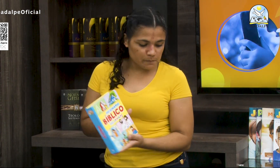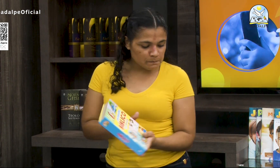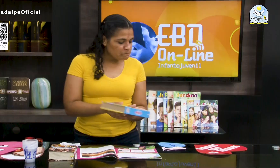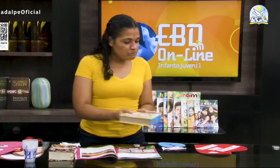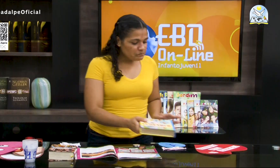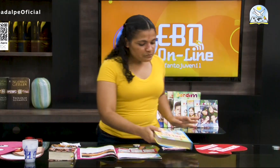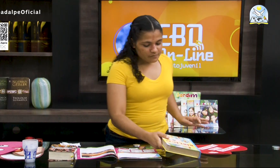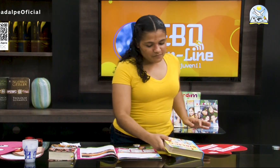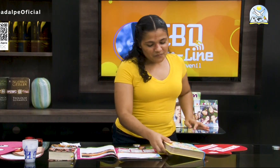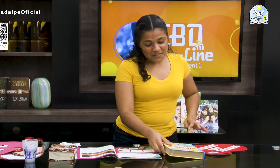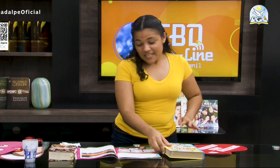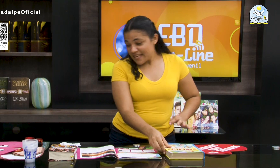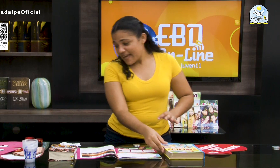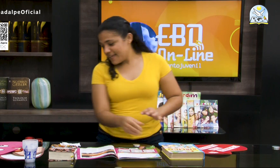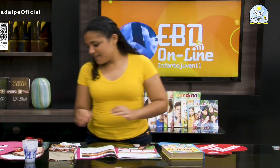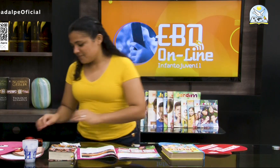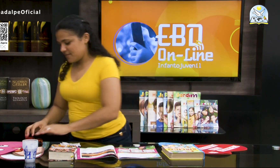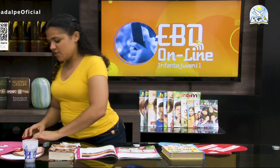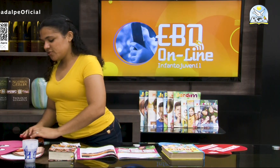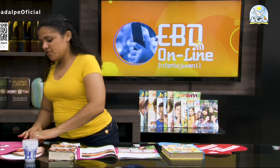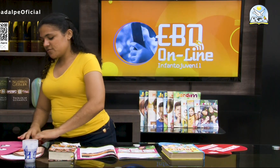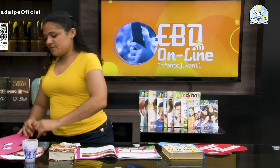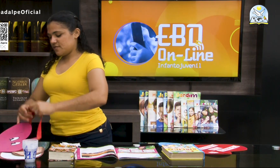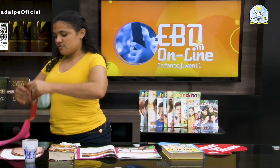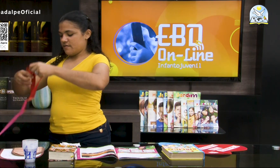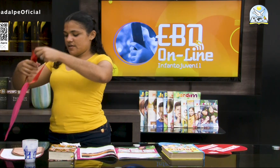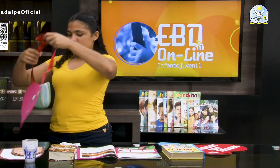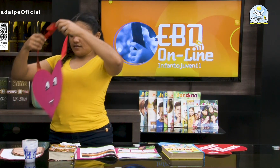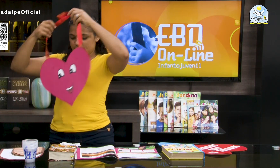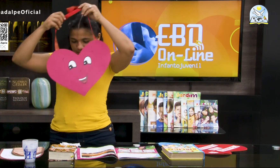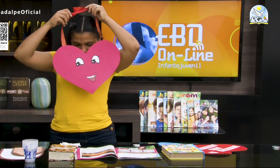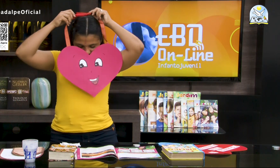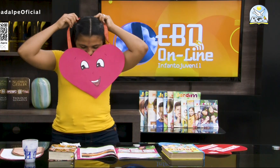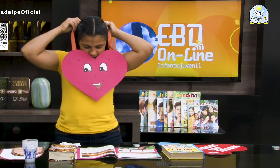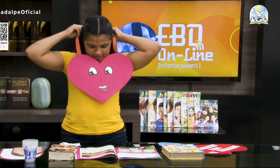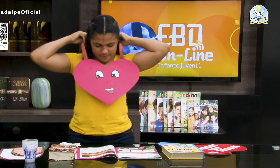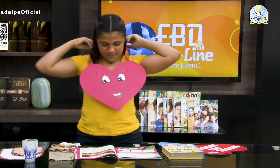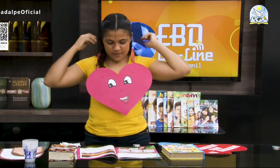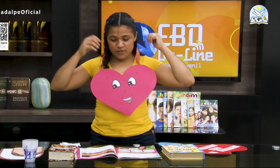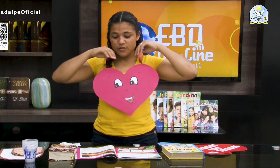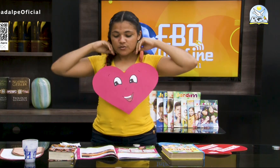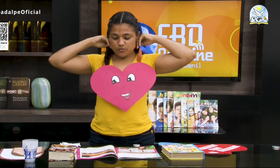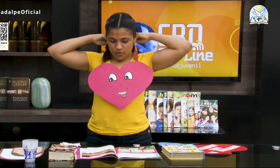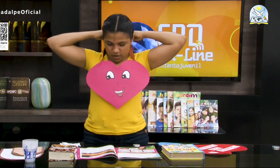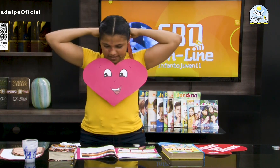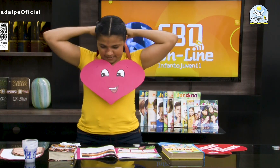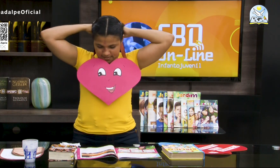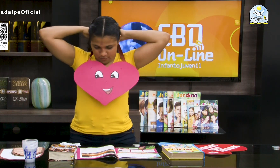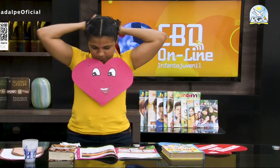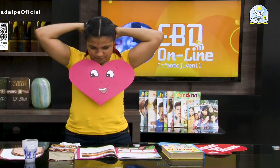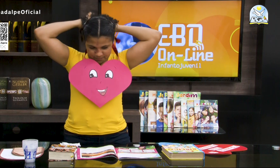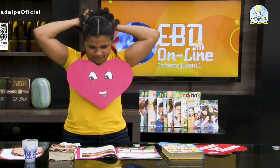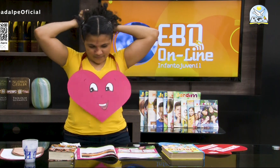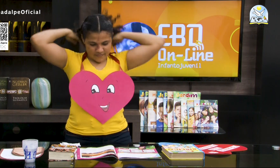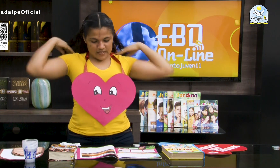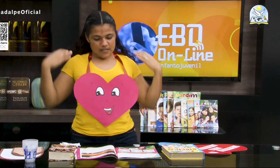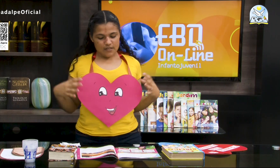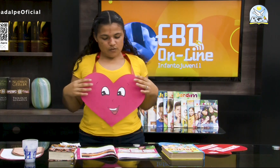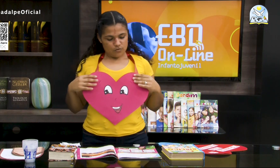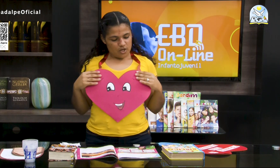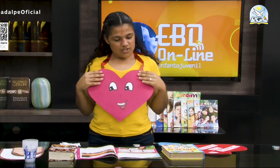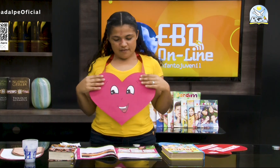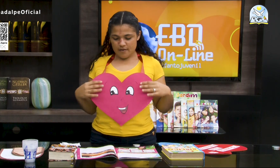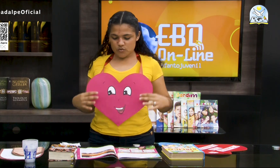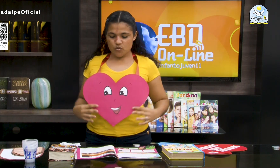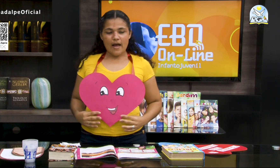mandamento. E aí, eu trouxe um visual aqui, tá? Do coração.